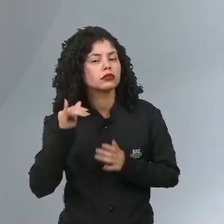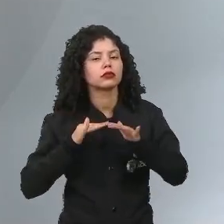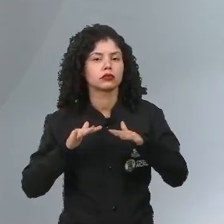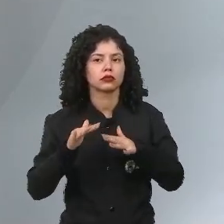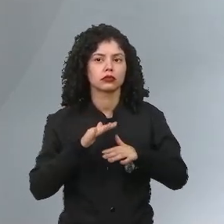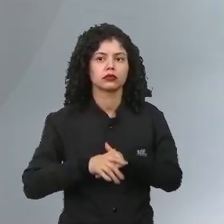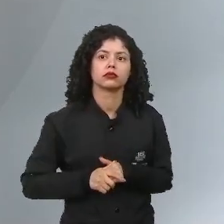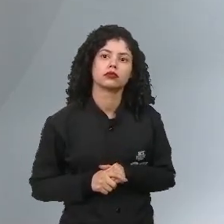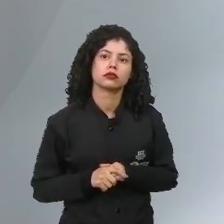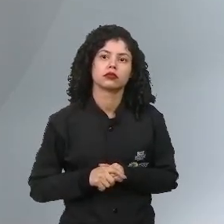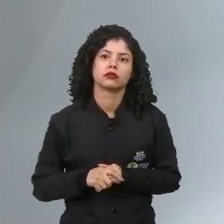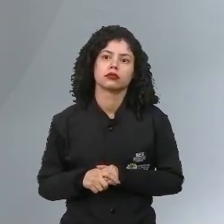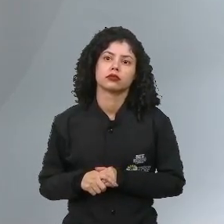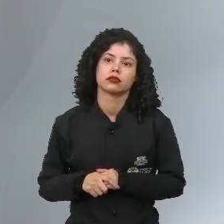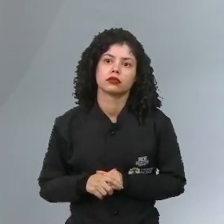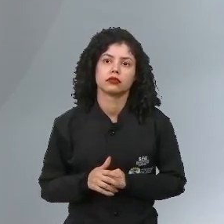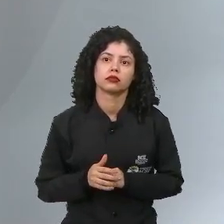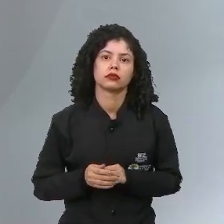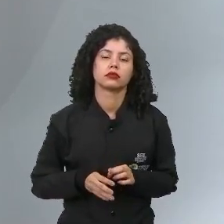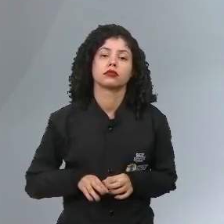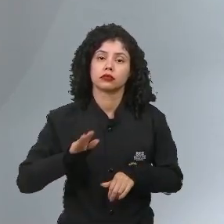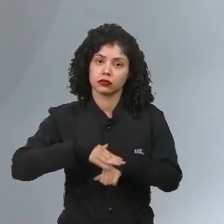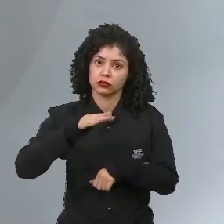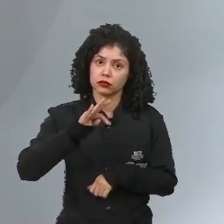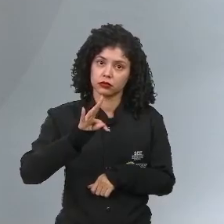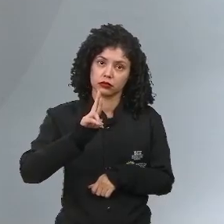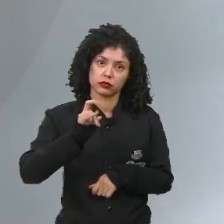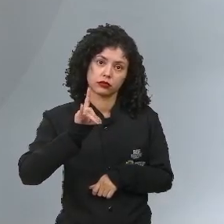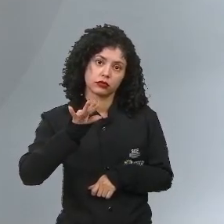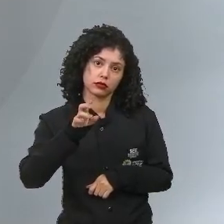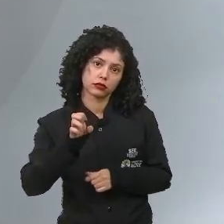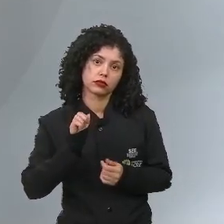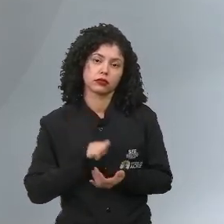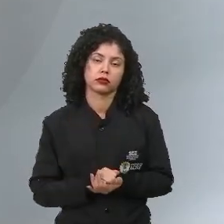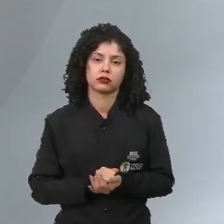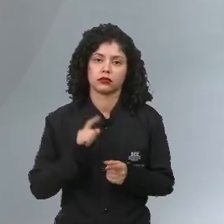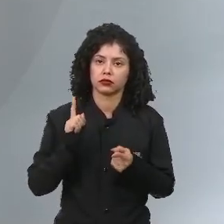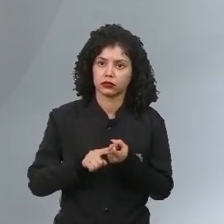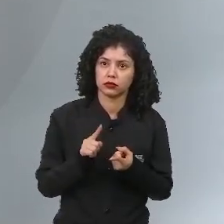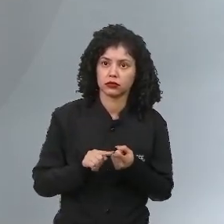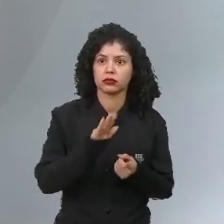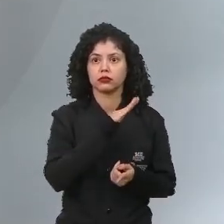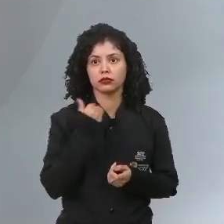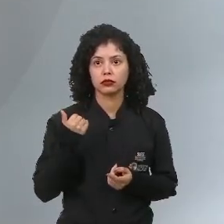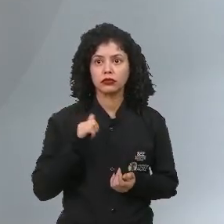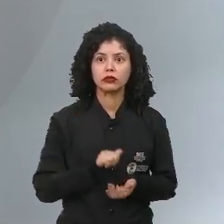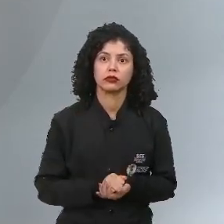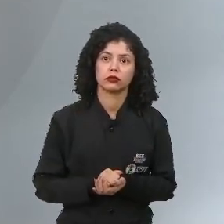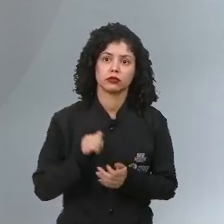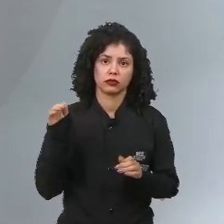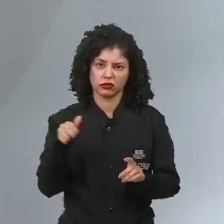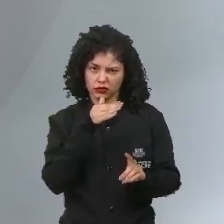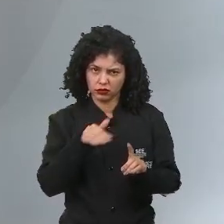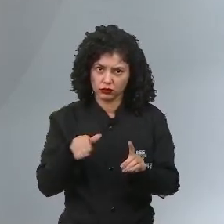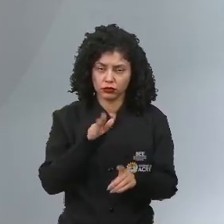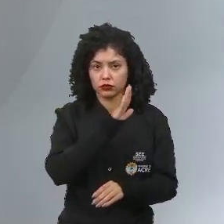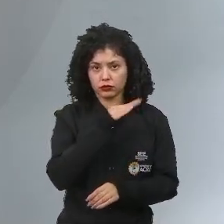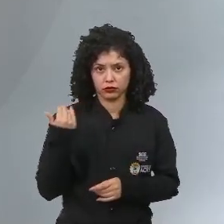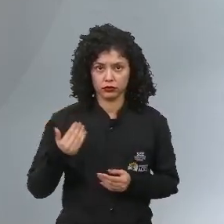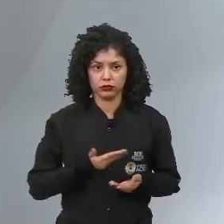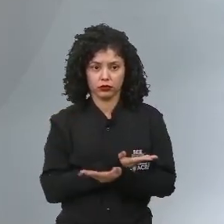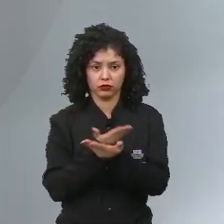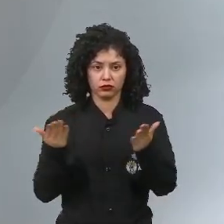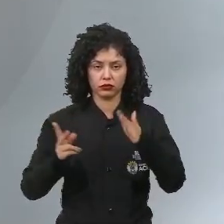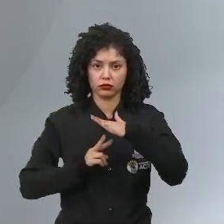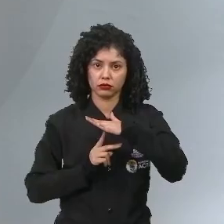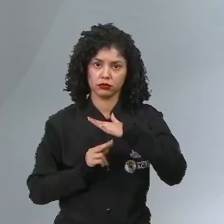movimento. E nesse sentido, o Tiradentes foi o que mais sofreu. Por quê? Porque ele foi morto, foi esquartejado e teve sua cabeça exposta em